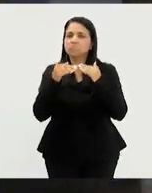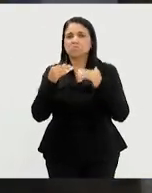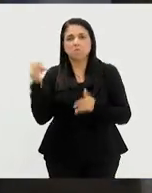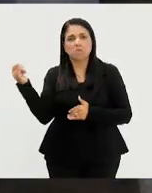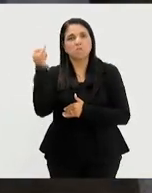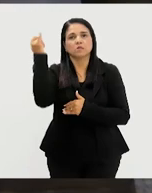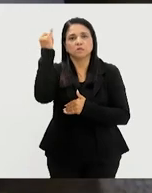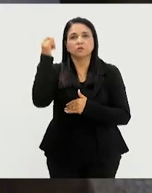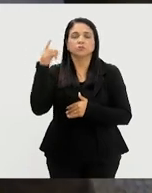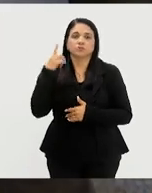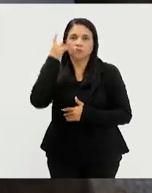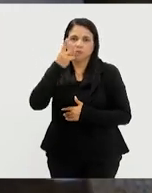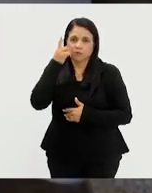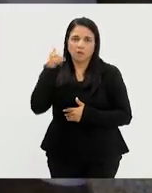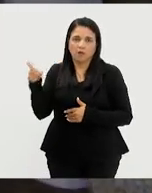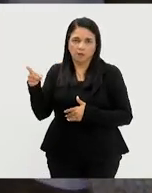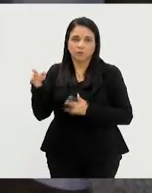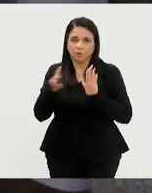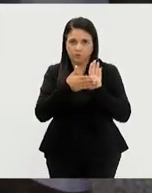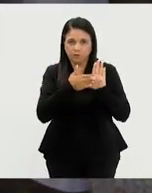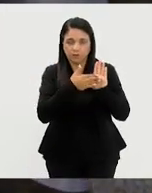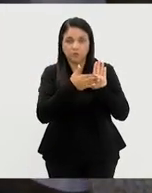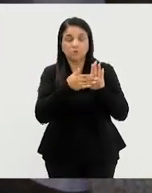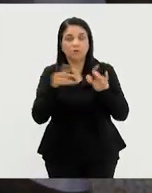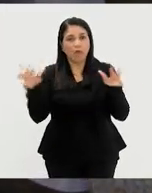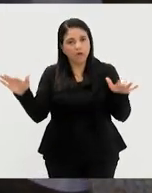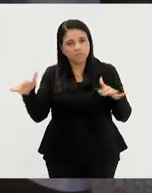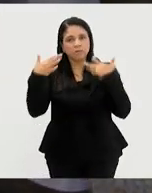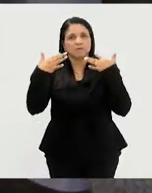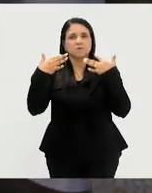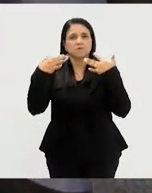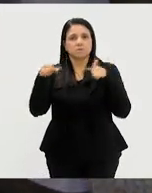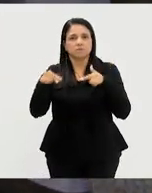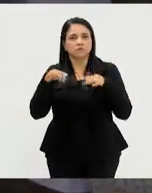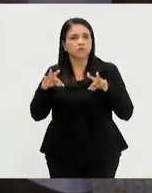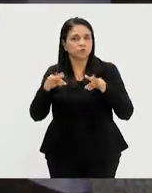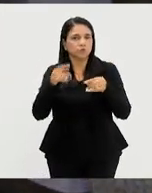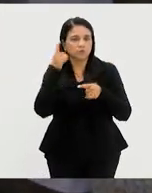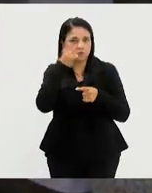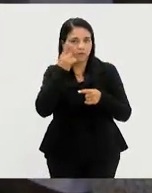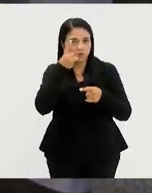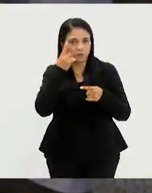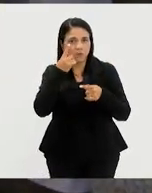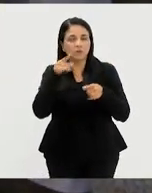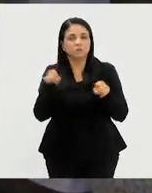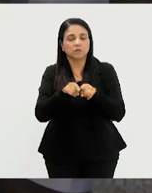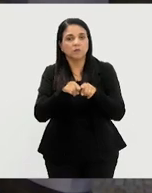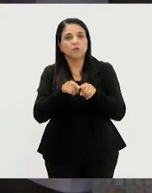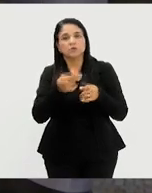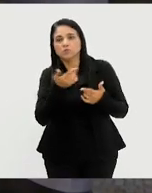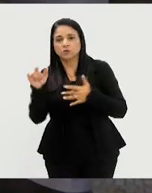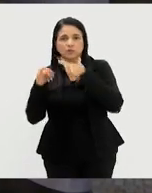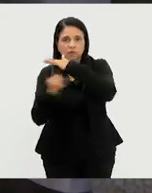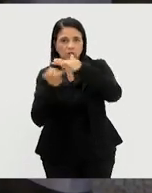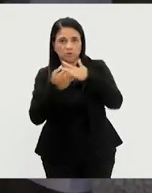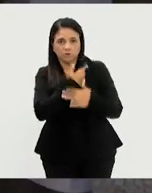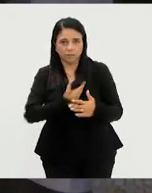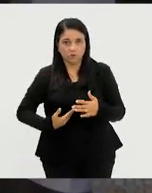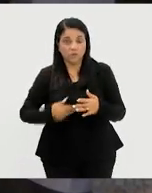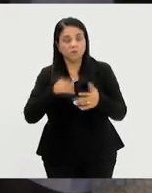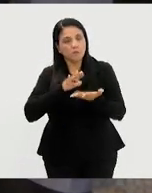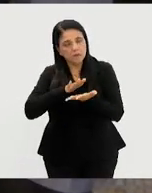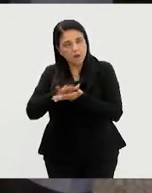chama muita atenção de todos nós aqui dessa casa que o dinheiro de Publicidade de órgãos governamentais deveria ser gasto dessa